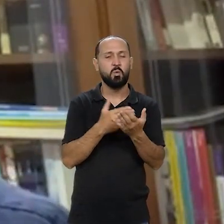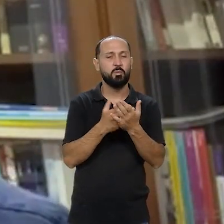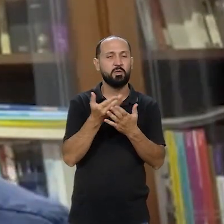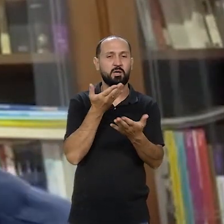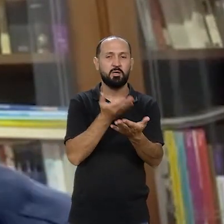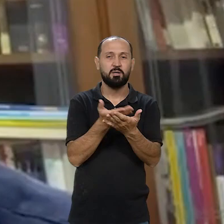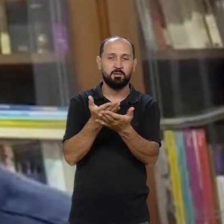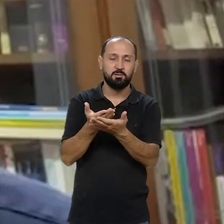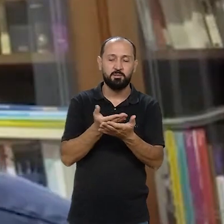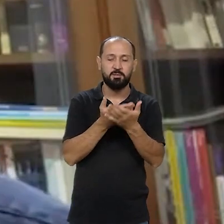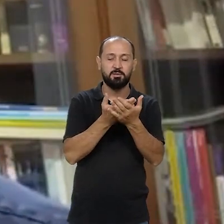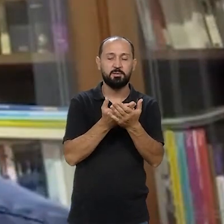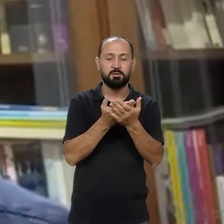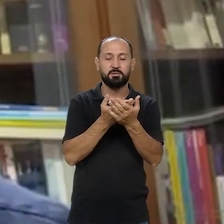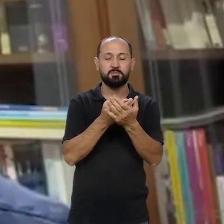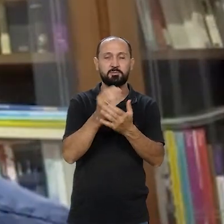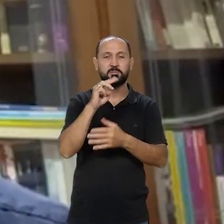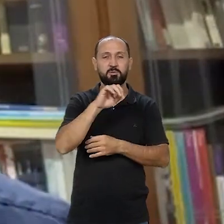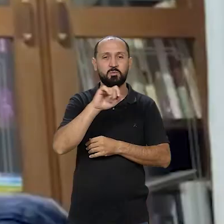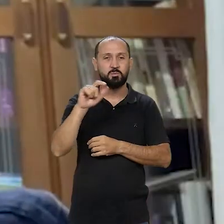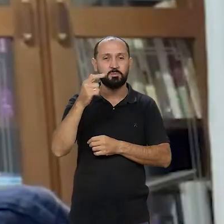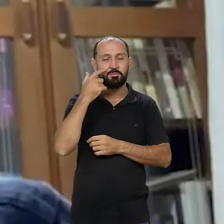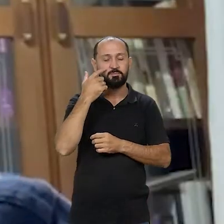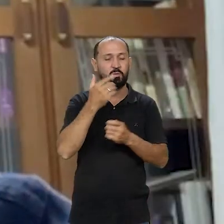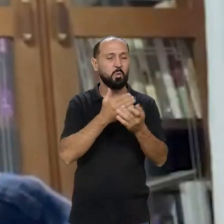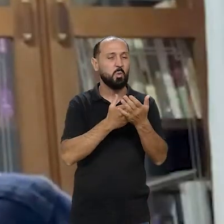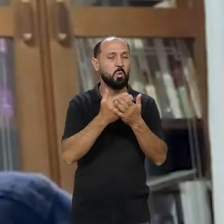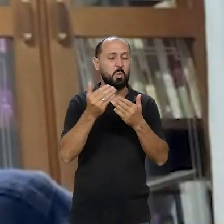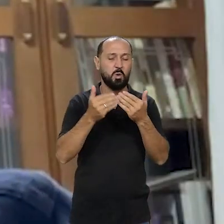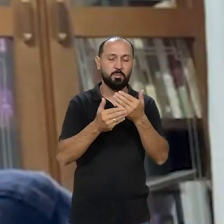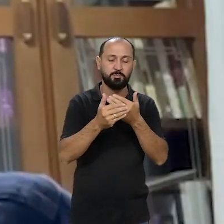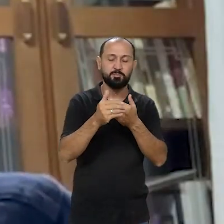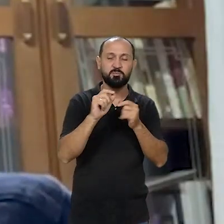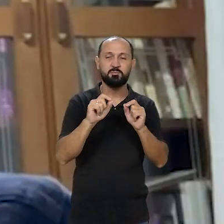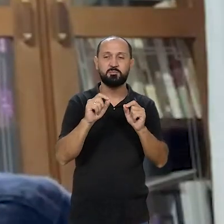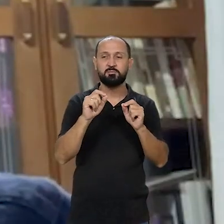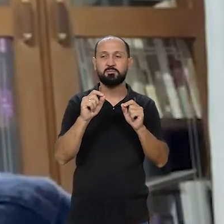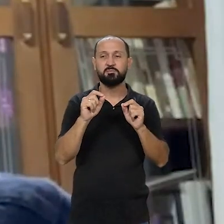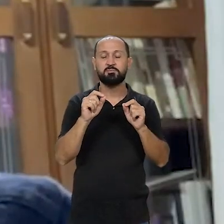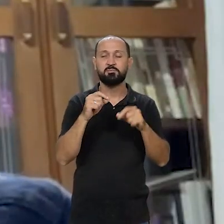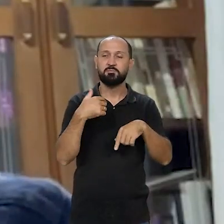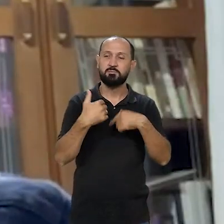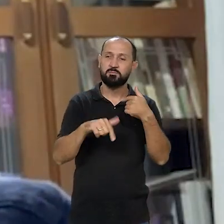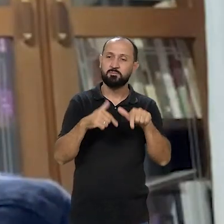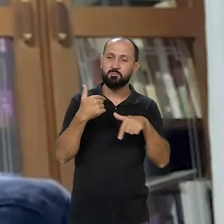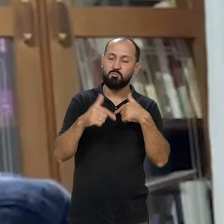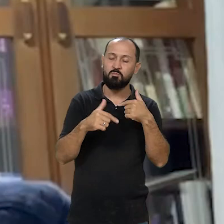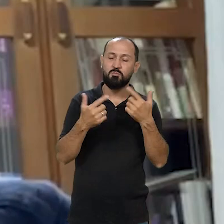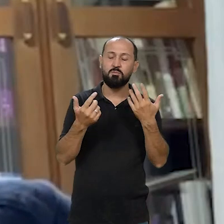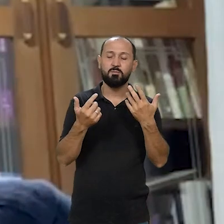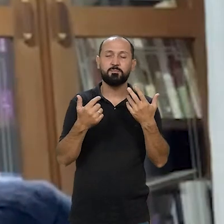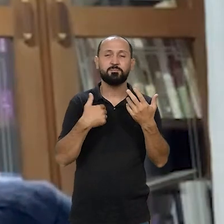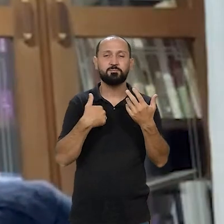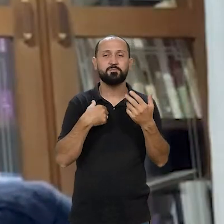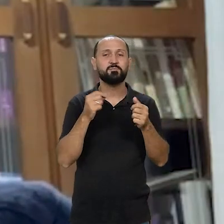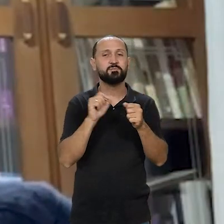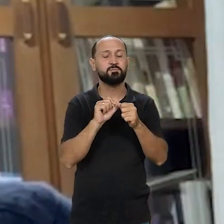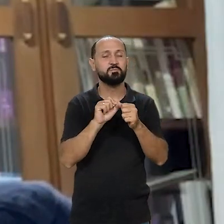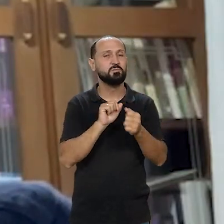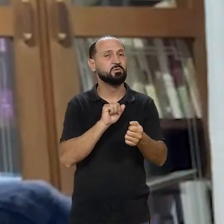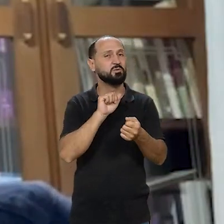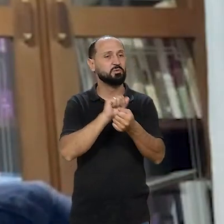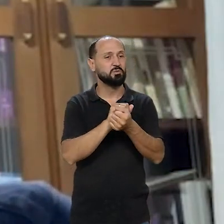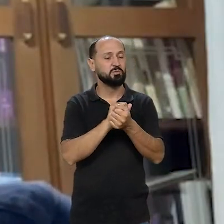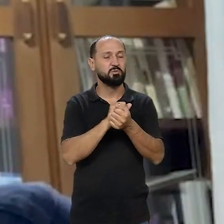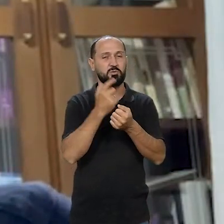acabei estudando a obra do Manuel de Barros. Foi a partir desse trabalho, né, que eu fiz